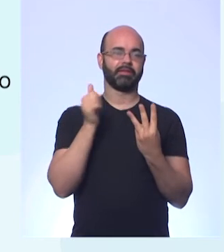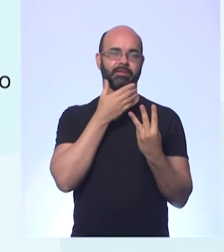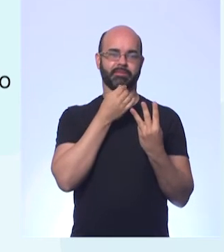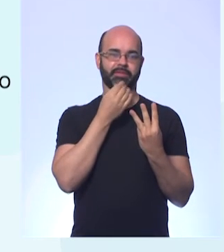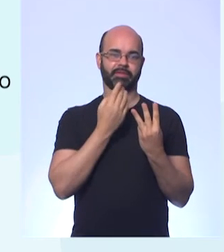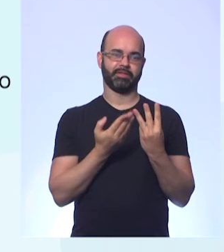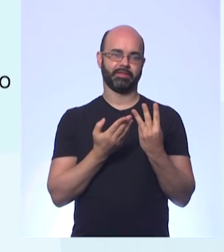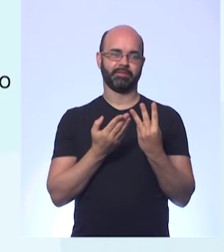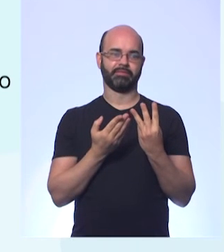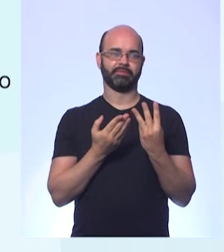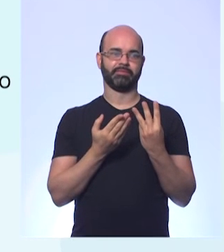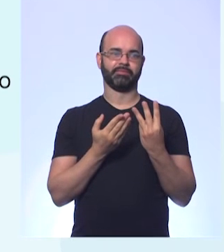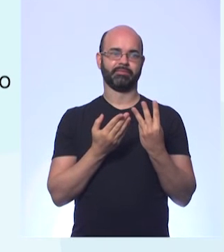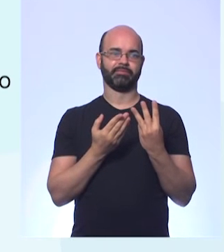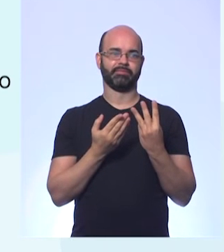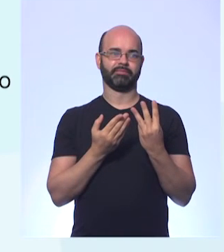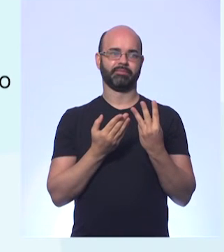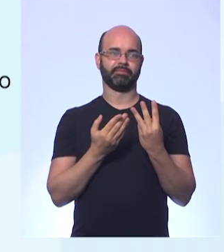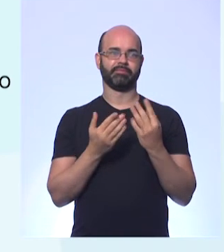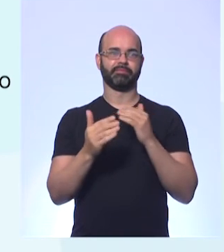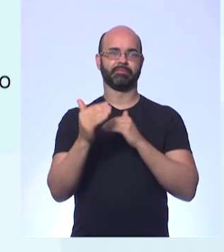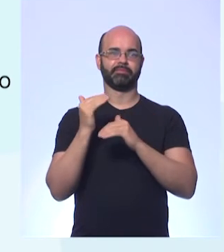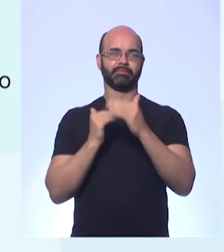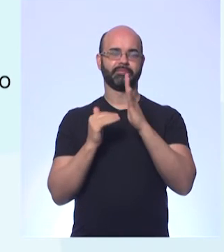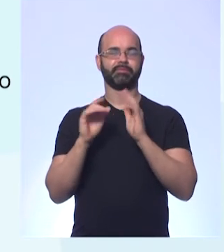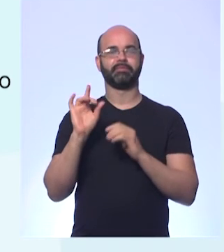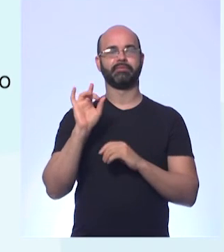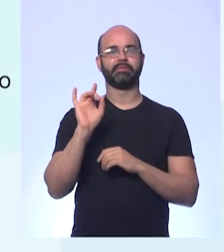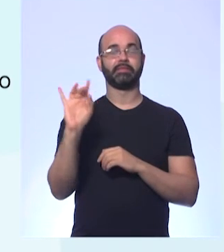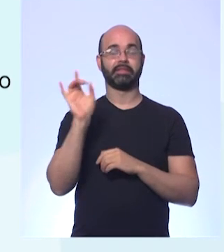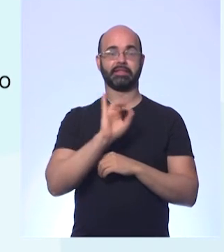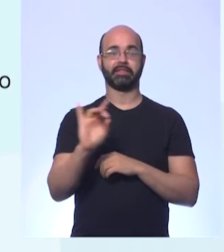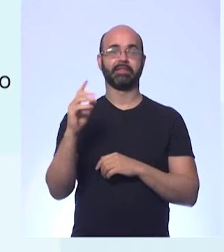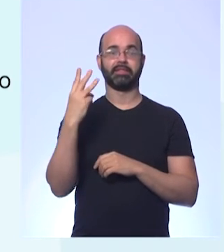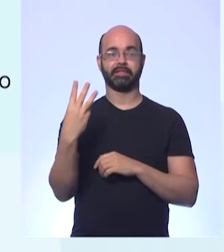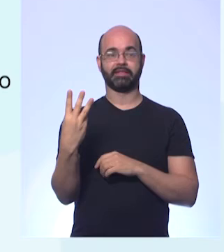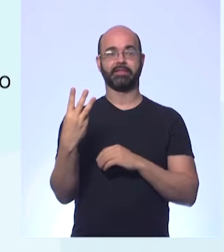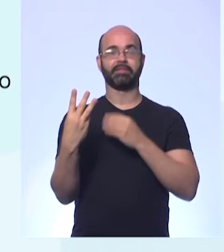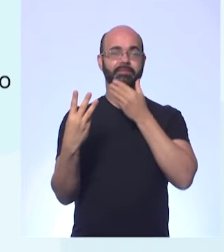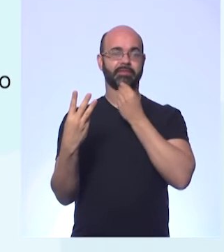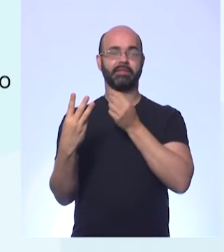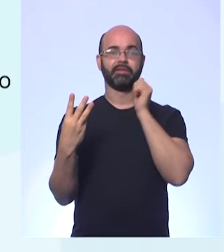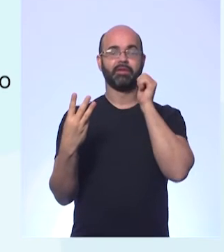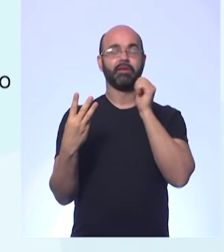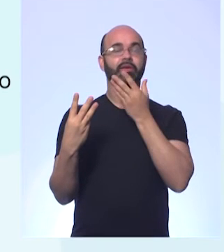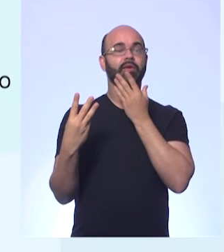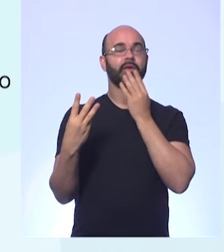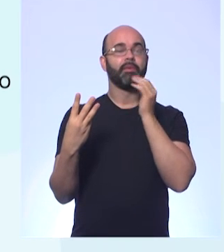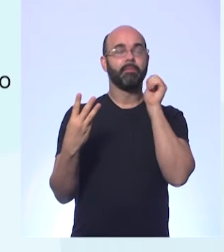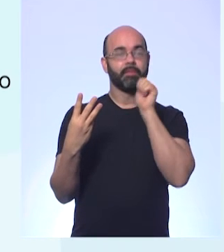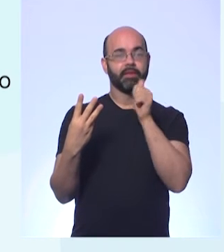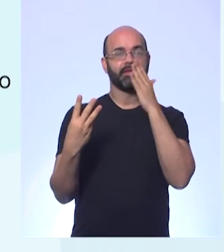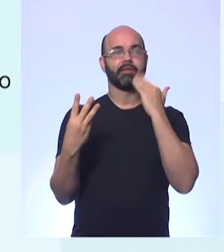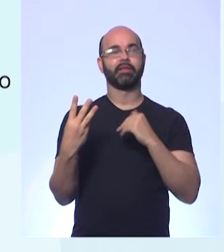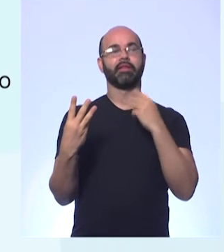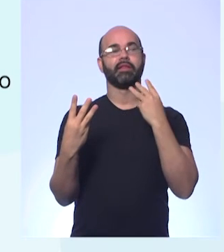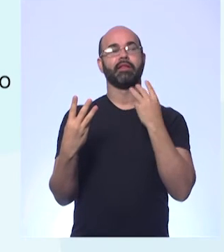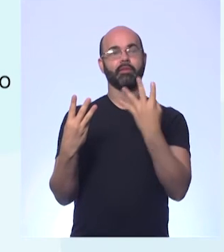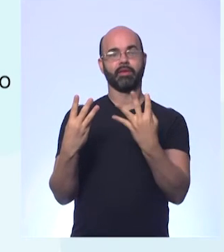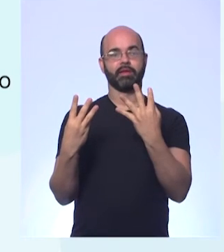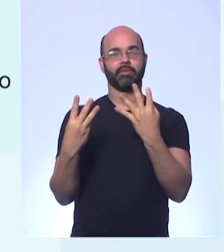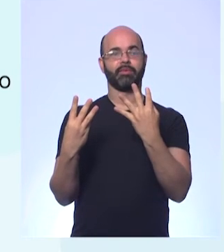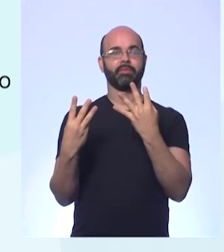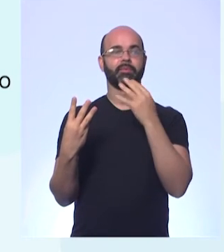cada 5 na de baixo a gente tem cada 3 meninos, 4 meninas. Beleza? Agora a vez de vocês, vamos fazer um